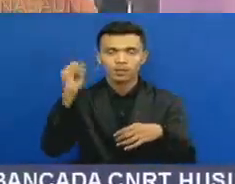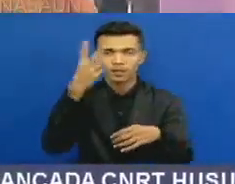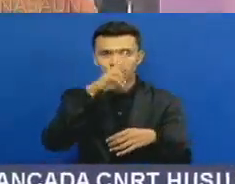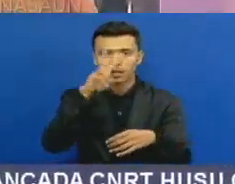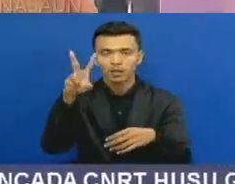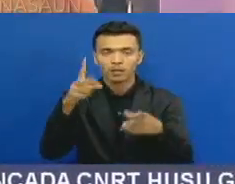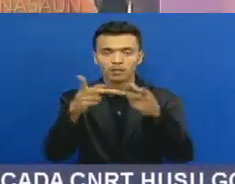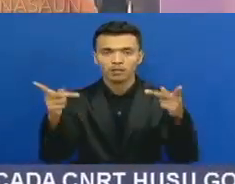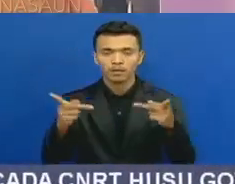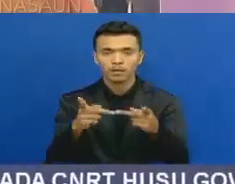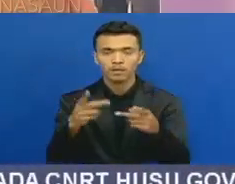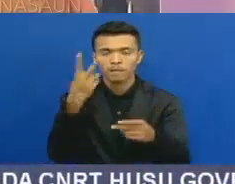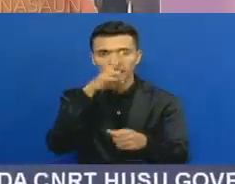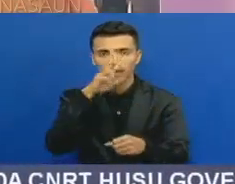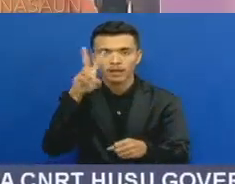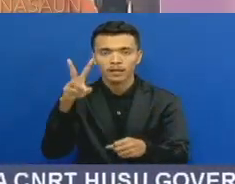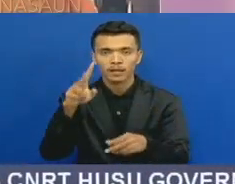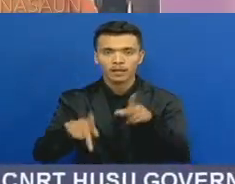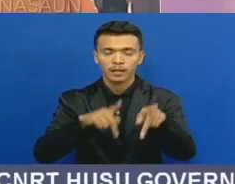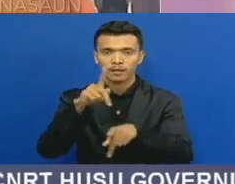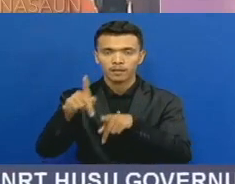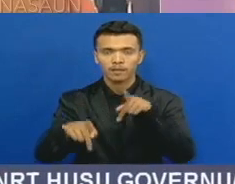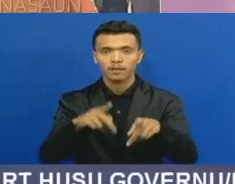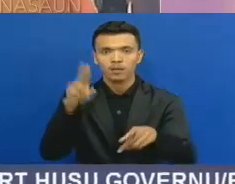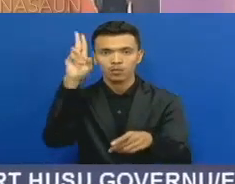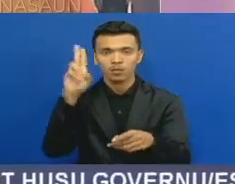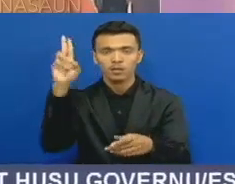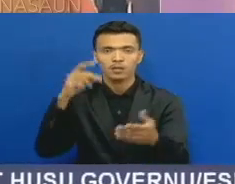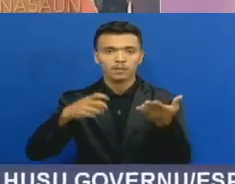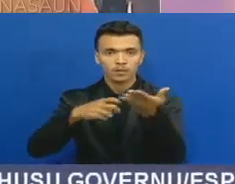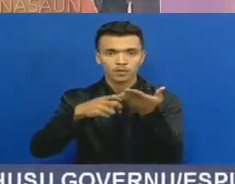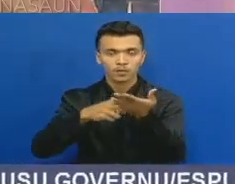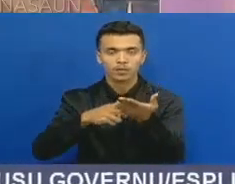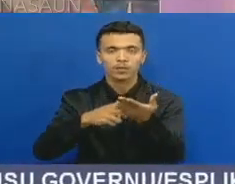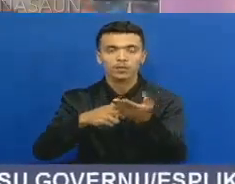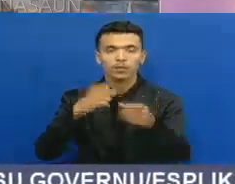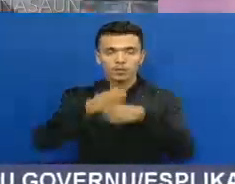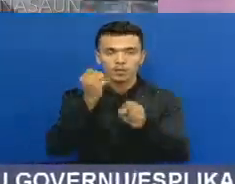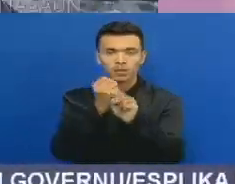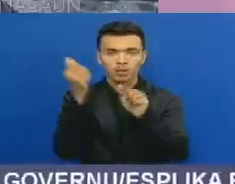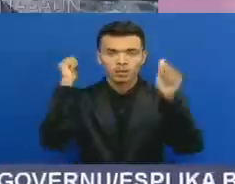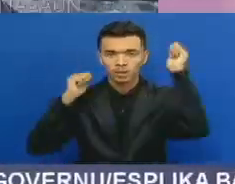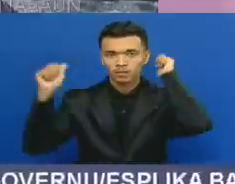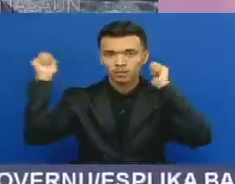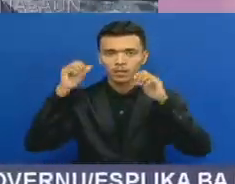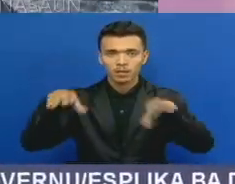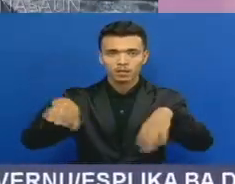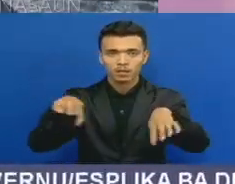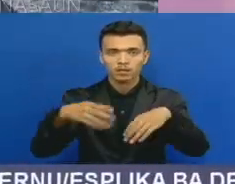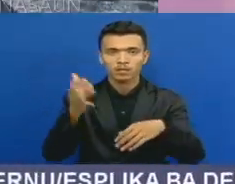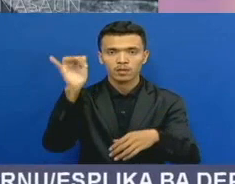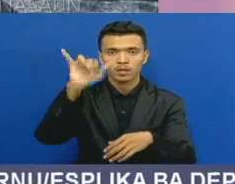Fatin refere. Consegue identificar cidadão Hirakne, utiliza visto turista, onde ralo atividade profissional, no